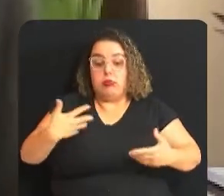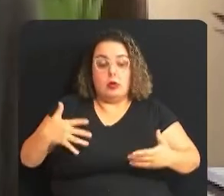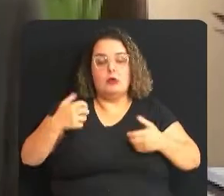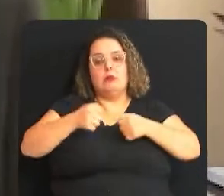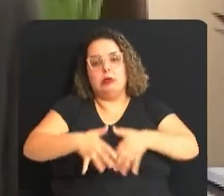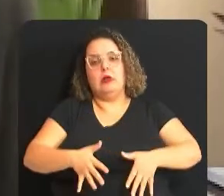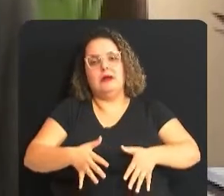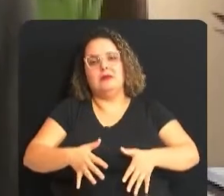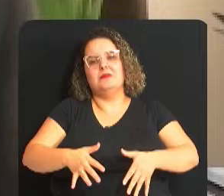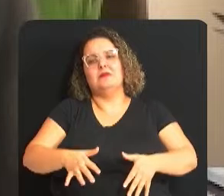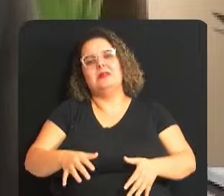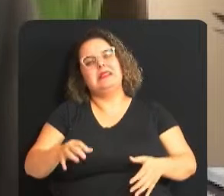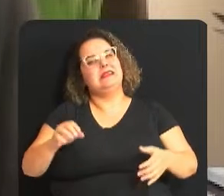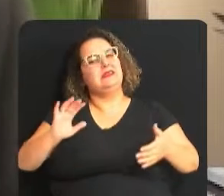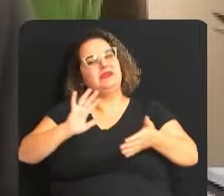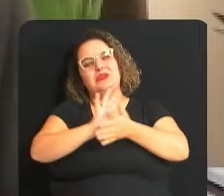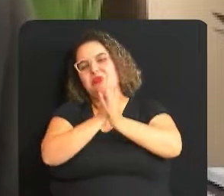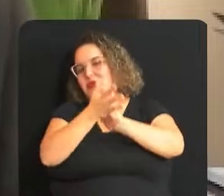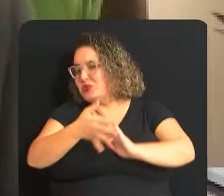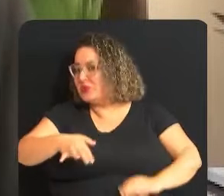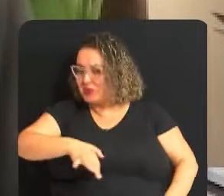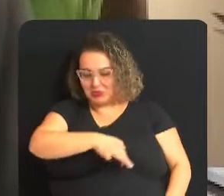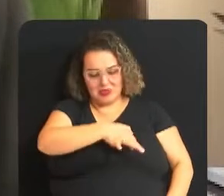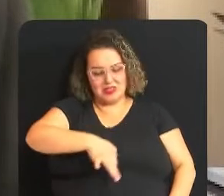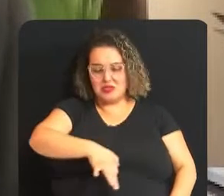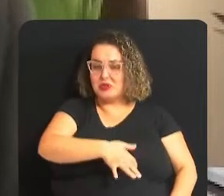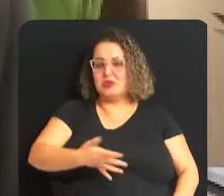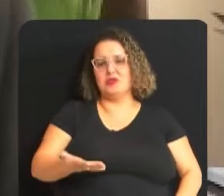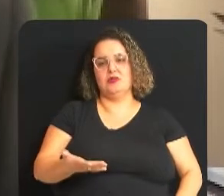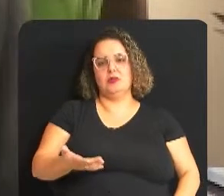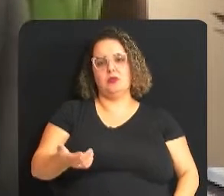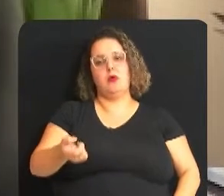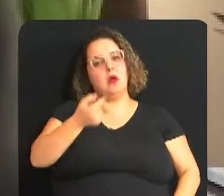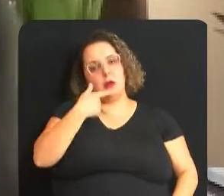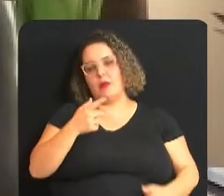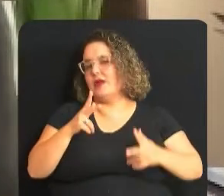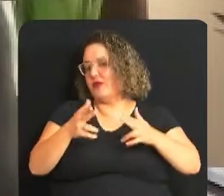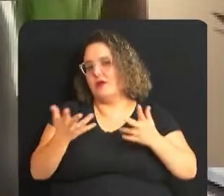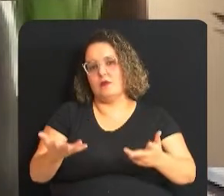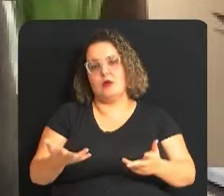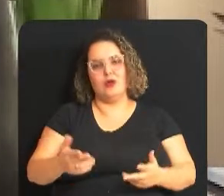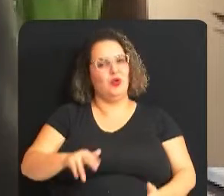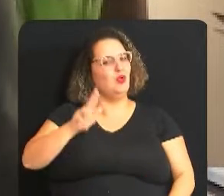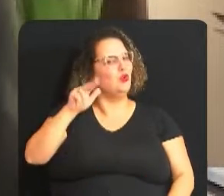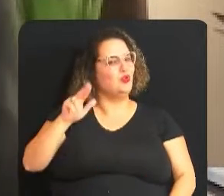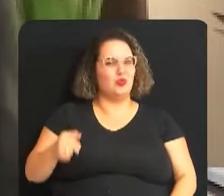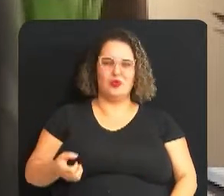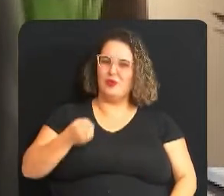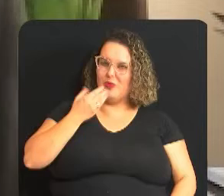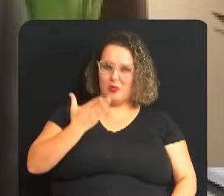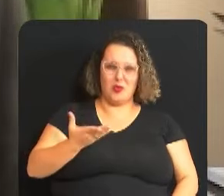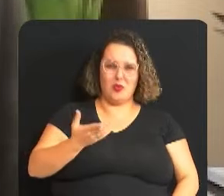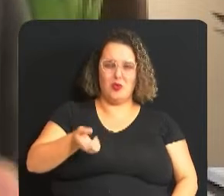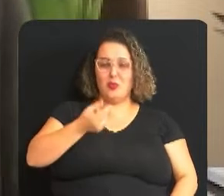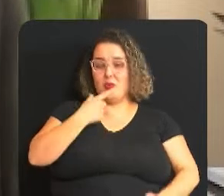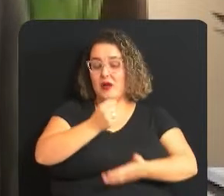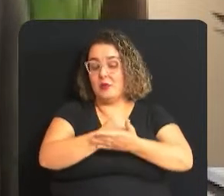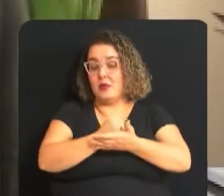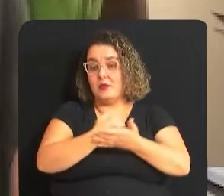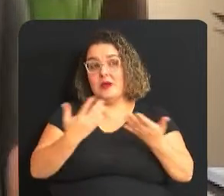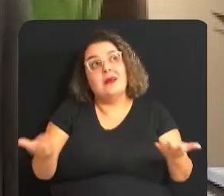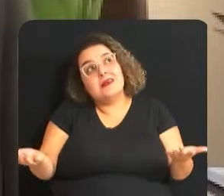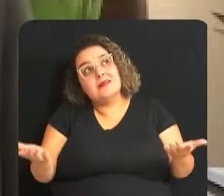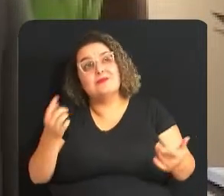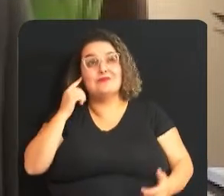vai queimar o intestino, vai agredir o intestino. Então, nunca foi bom negócio usar laxante. Mas eu tenho uma